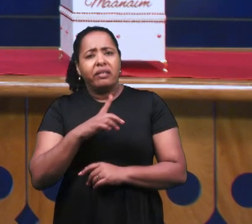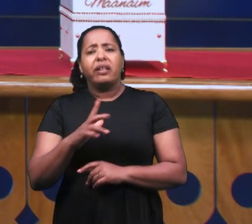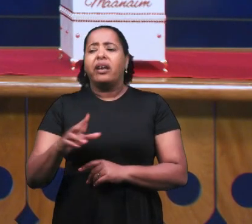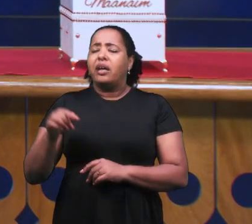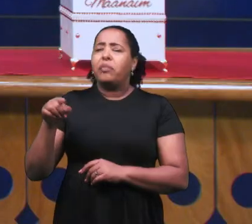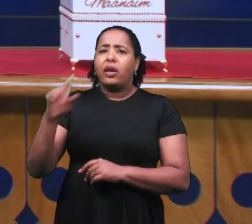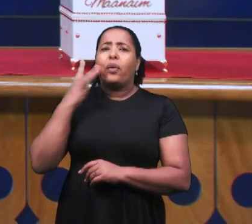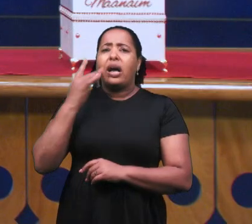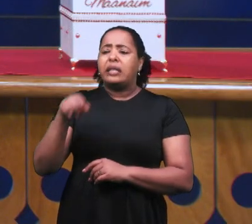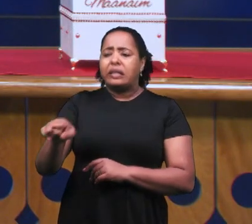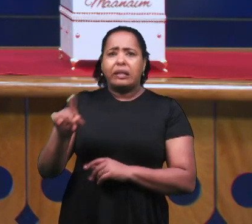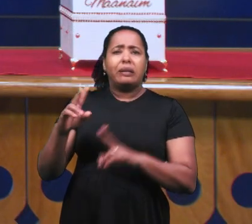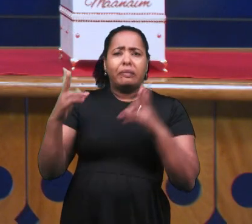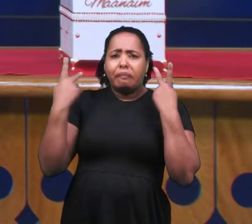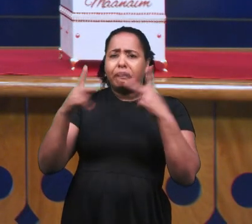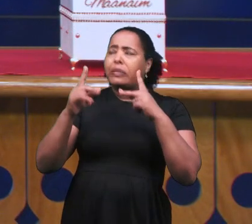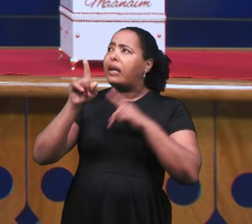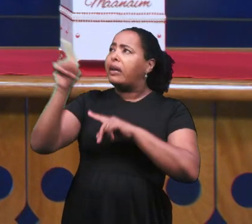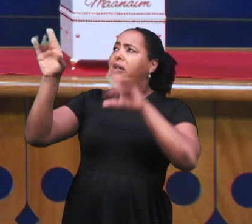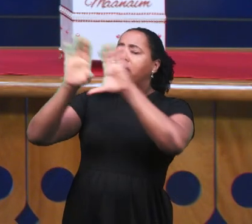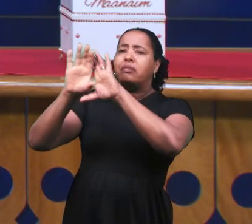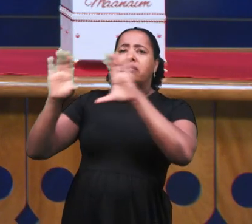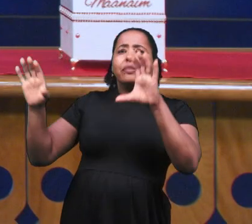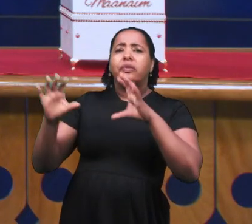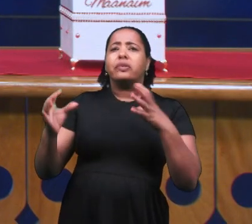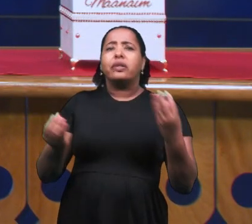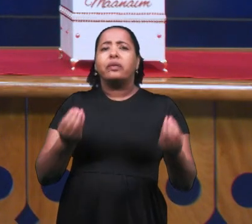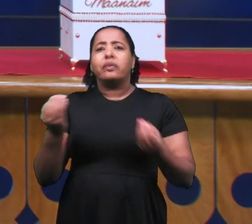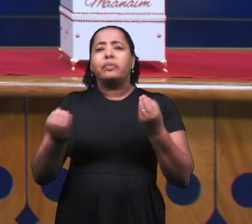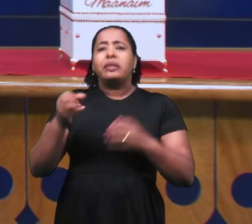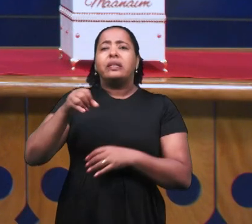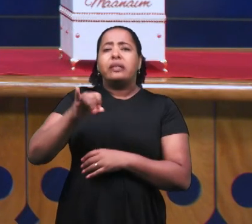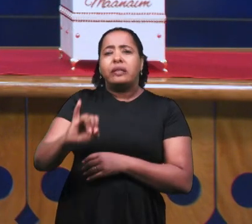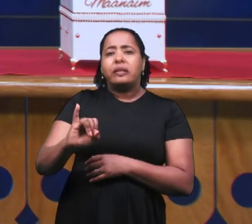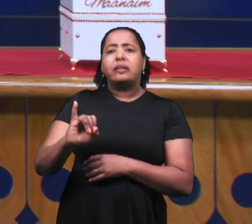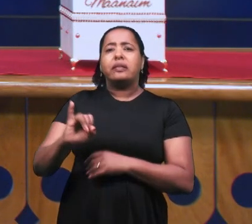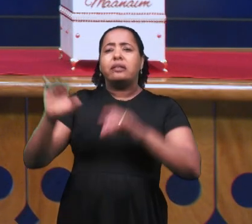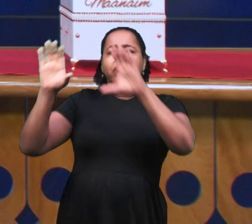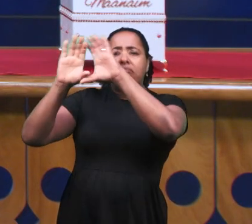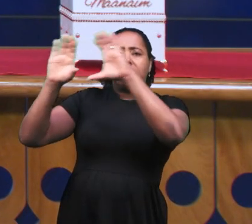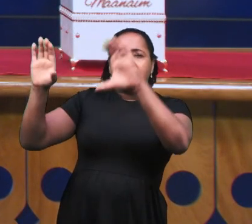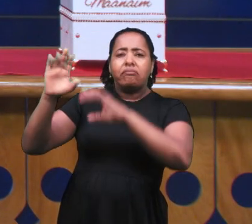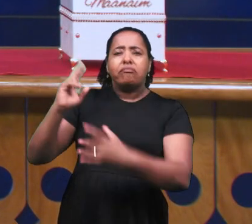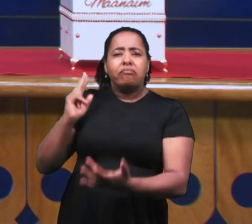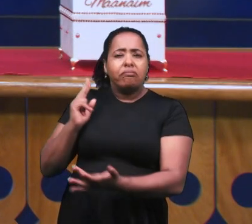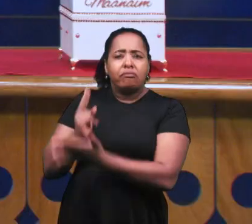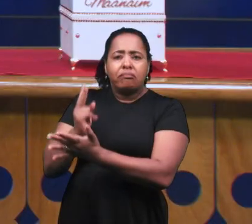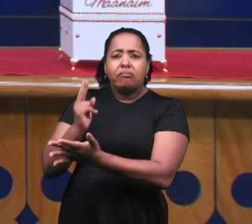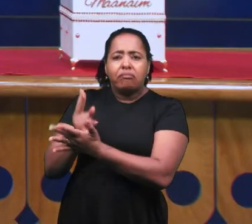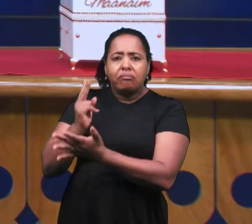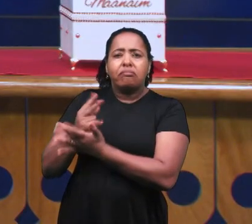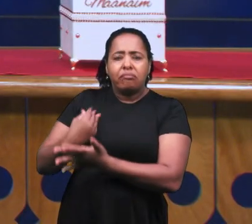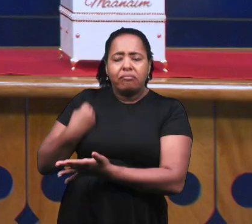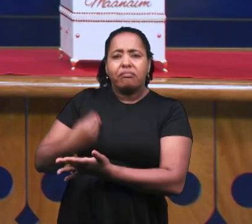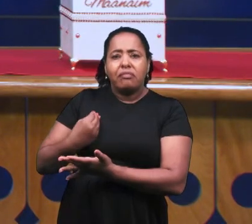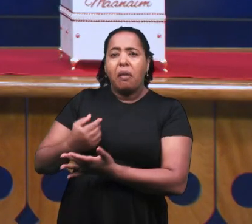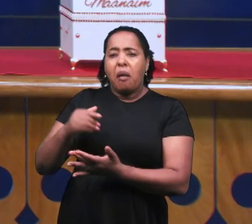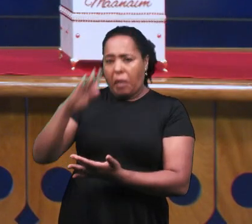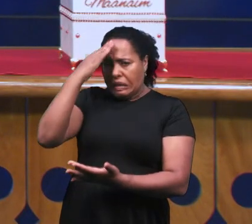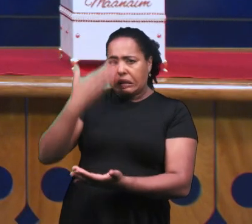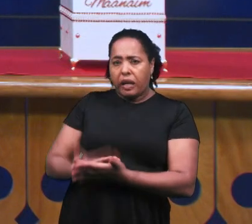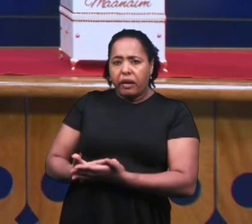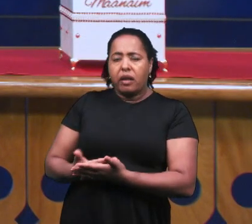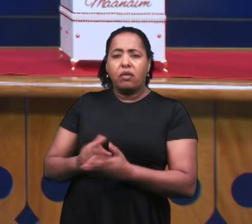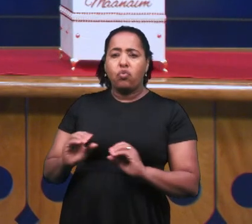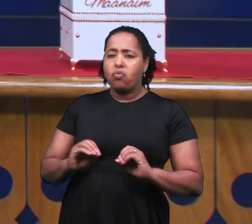o céu, entendeu? Como se o céu existisse, mas eles não creem. Então,